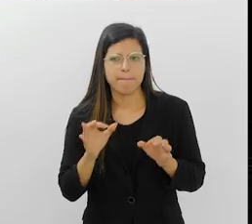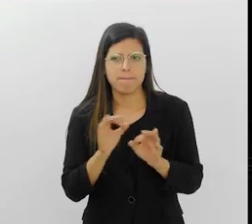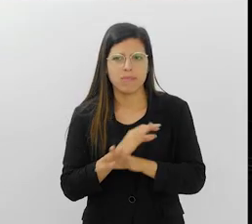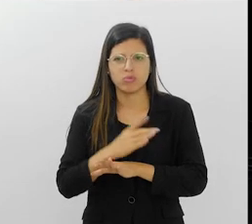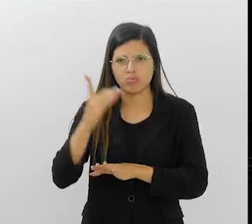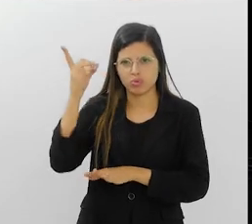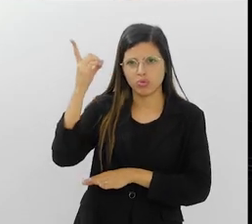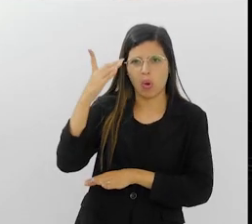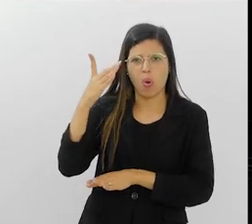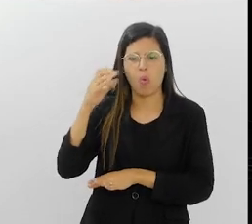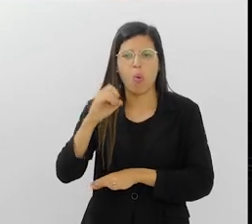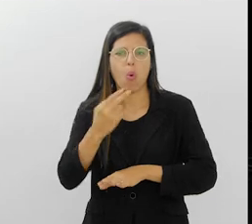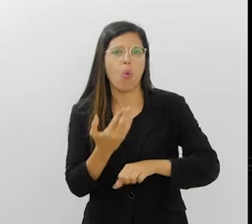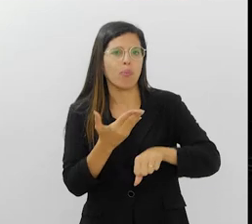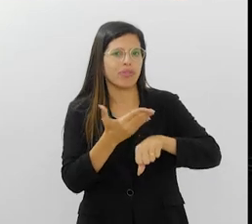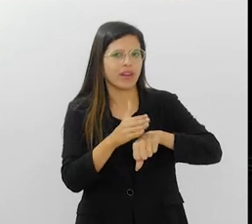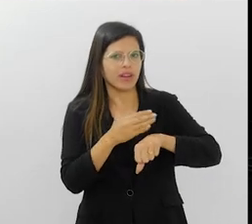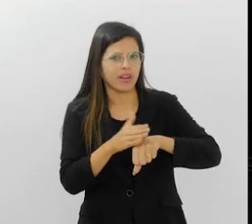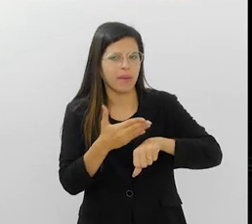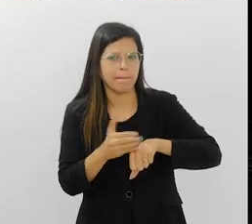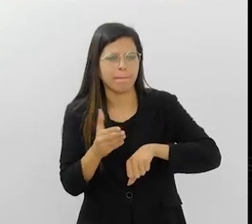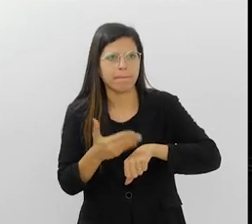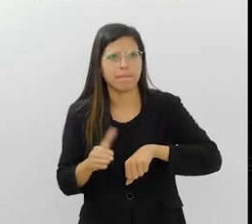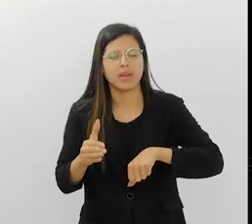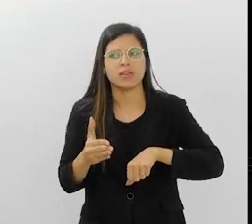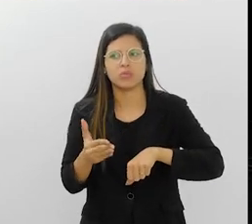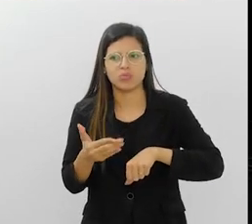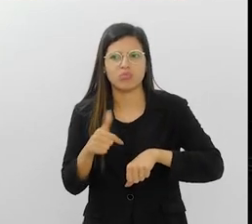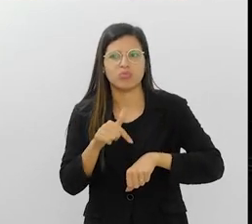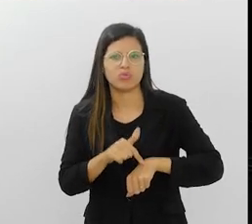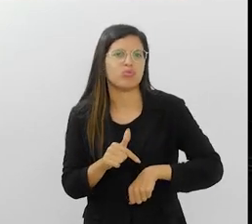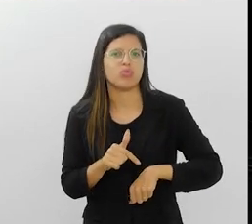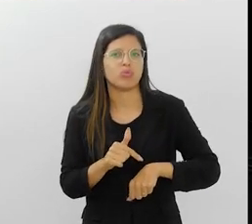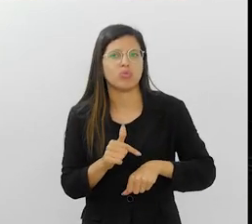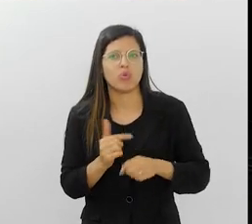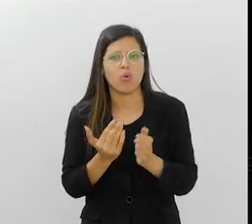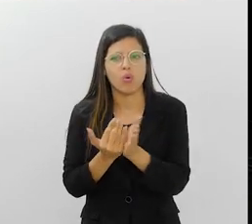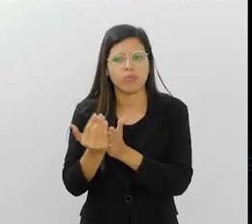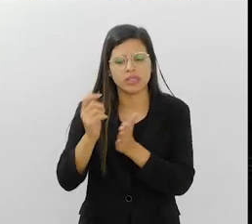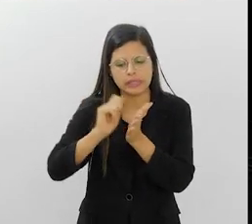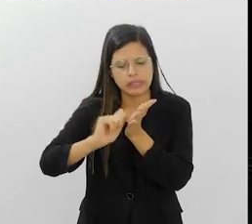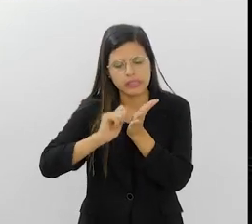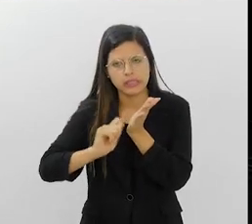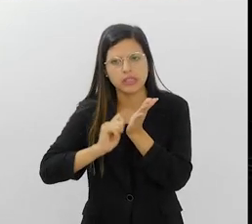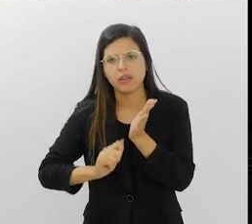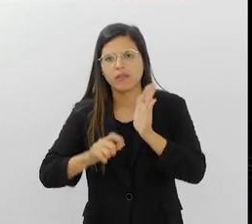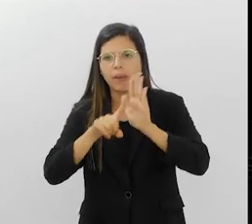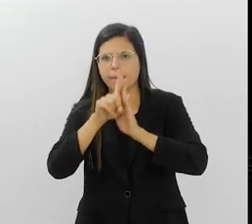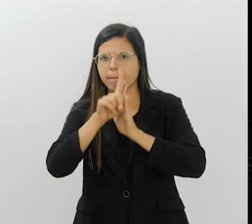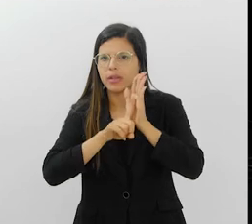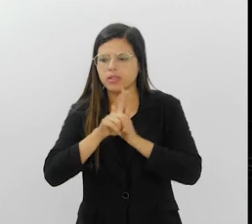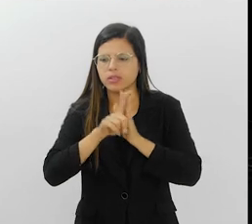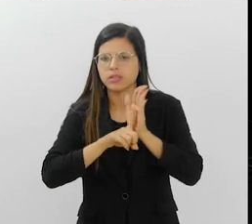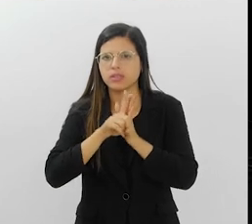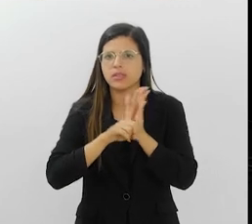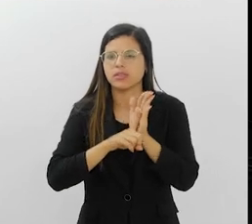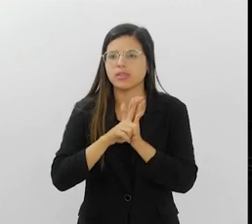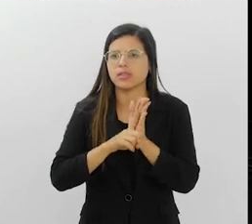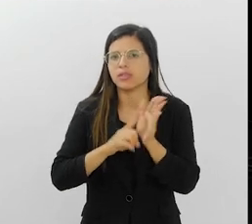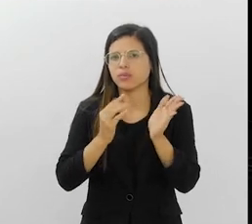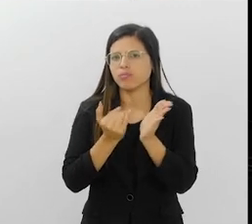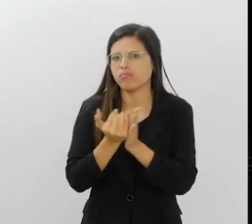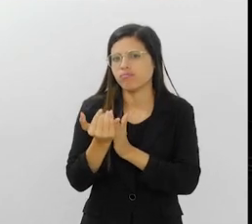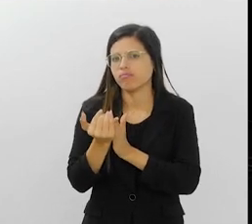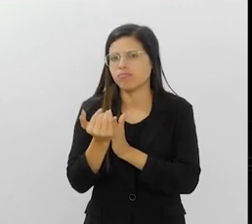questionamento do dom e do treinamento, no exato sentido da palavra. você começar a escrever, você começar a pesquisar,